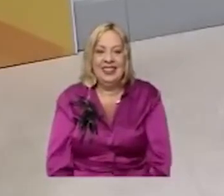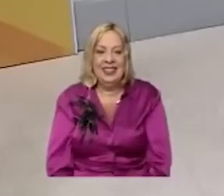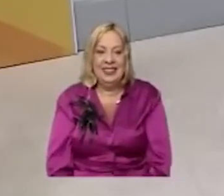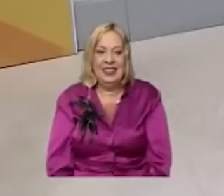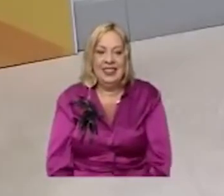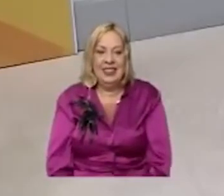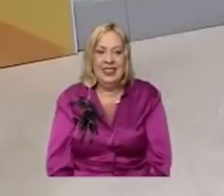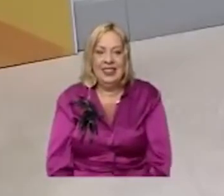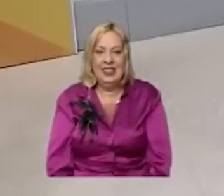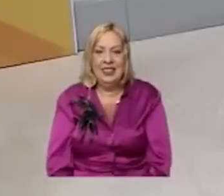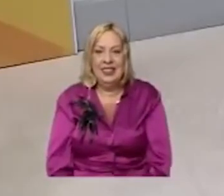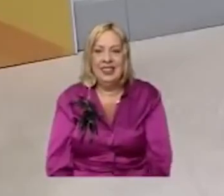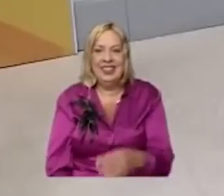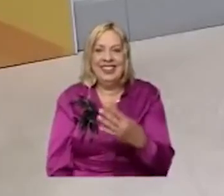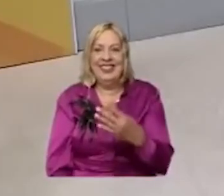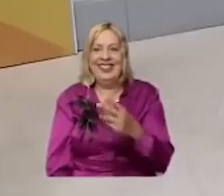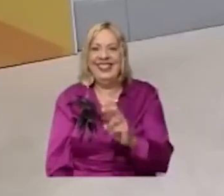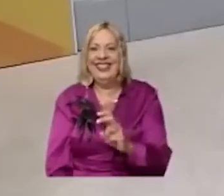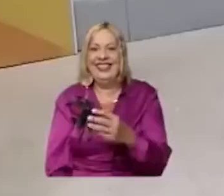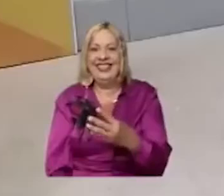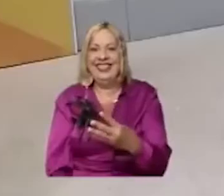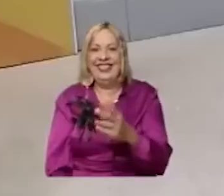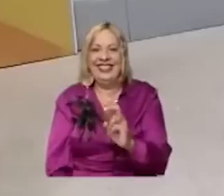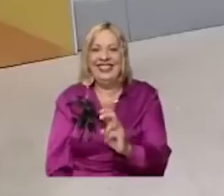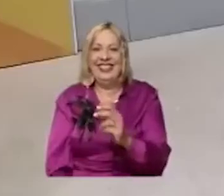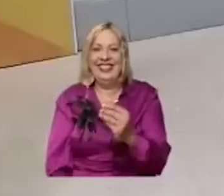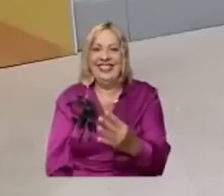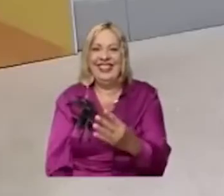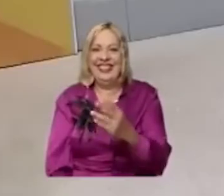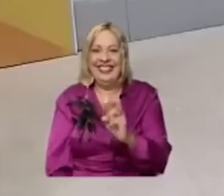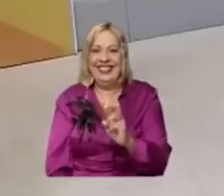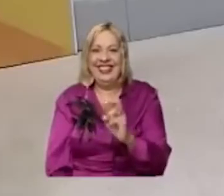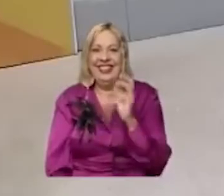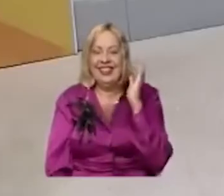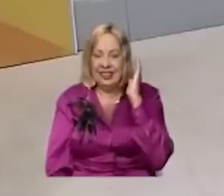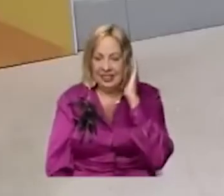41, foi 41. Número 45 agora.